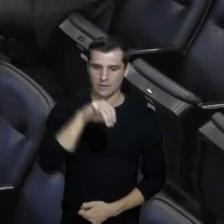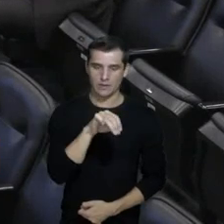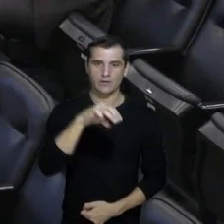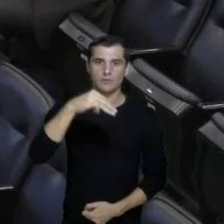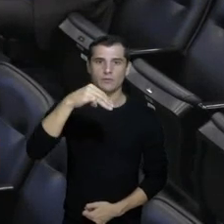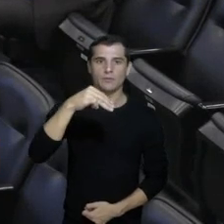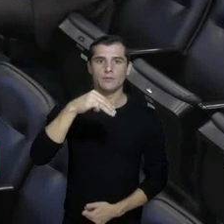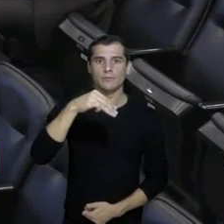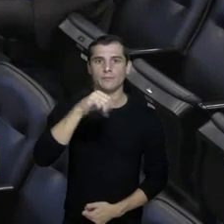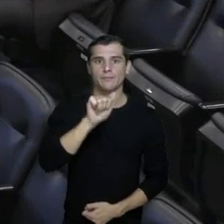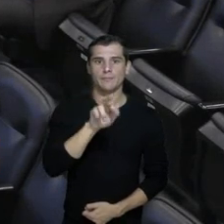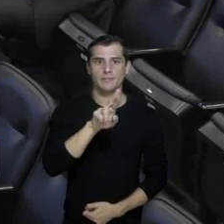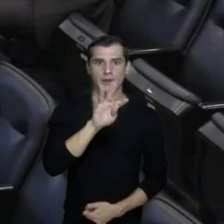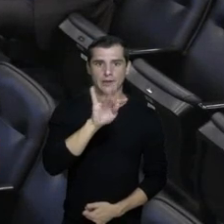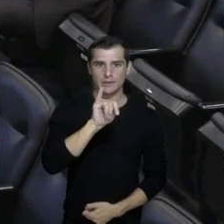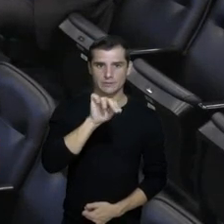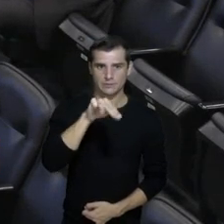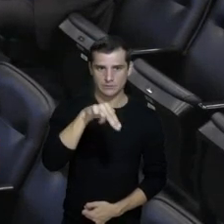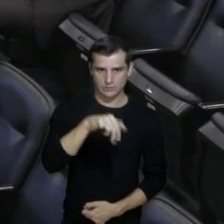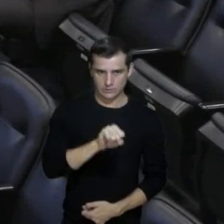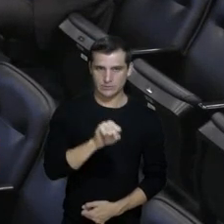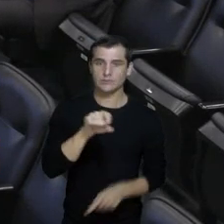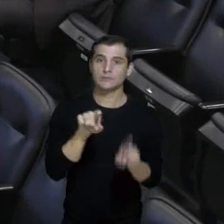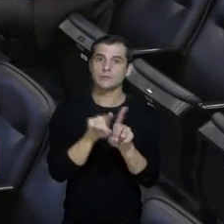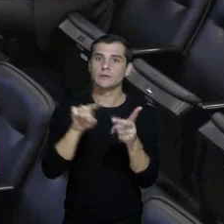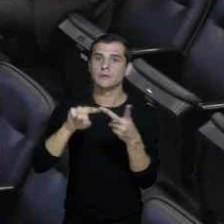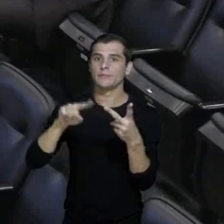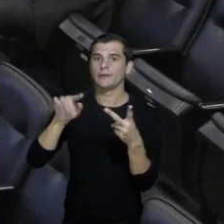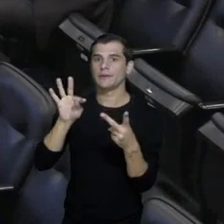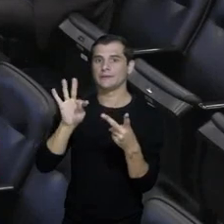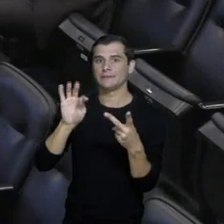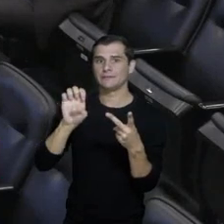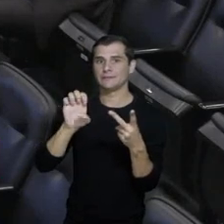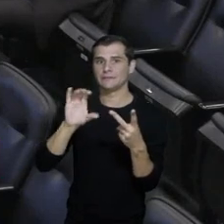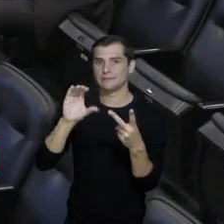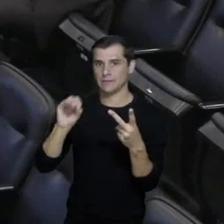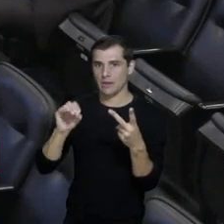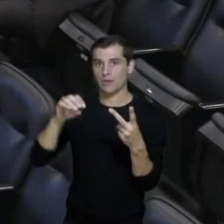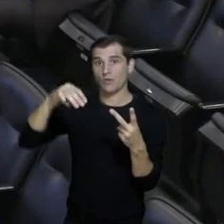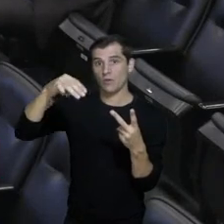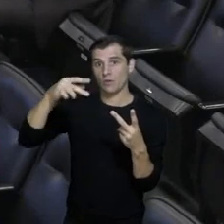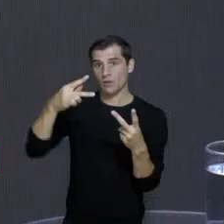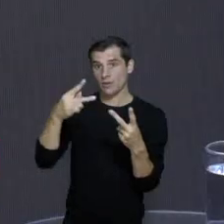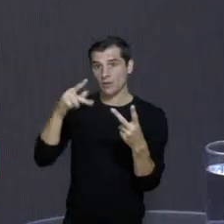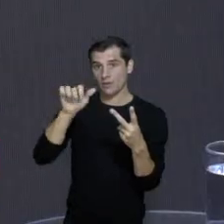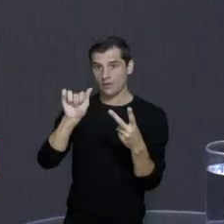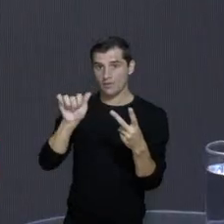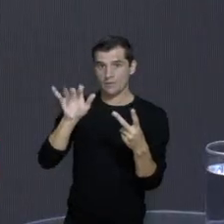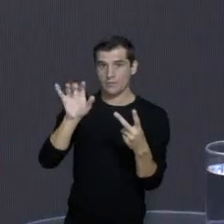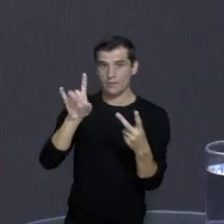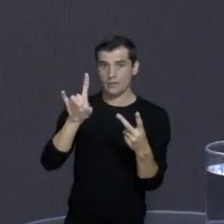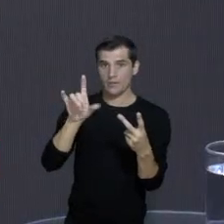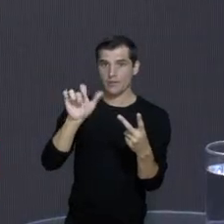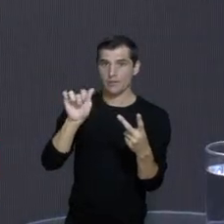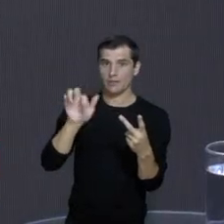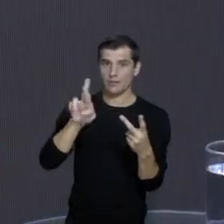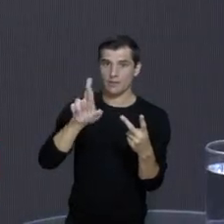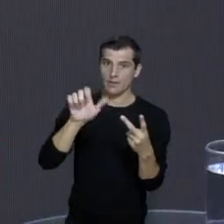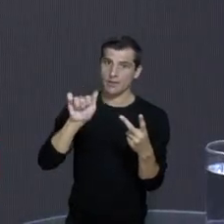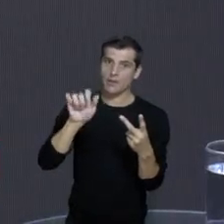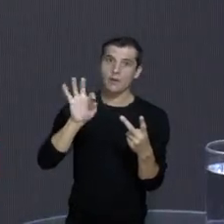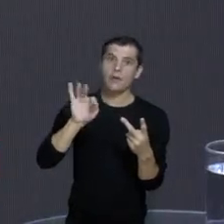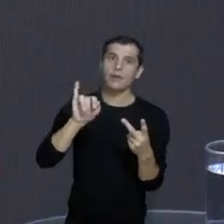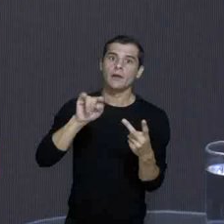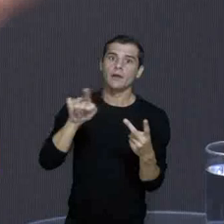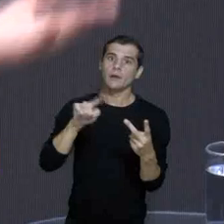mas cumprimentar o Luciano Martins e agradecer muito por ter por você ter aceitado o convite de participar aqui porque